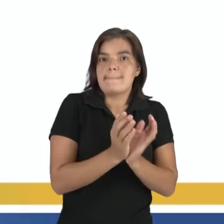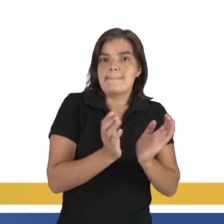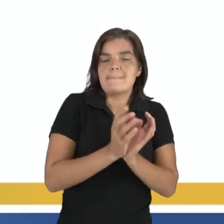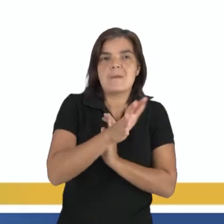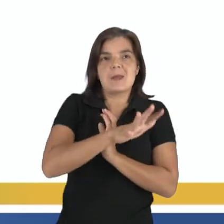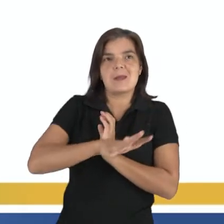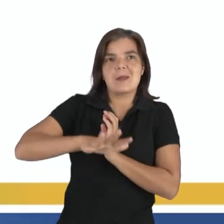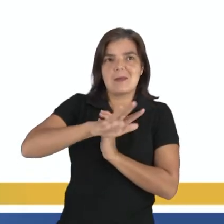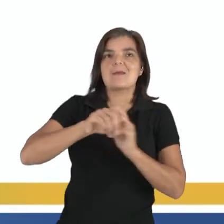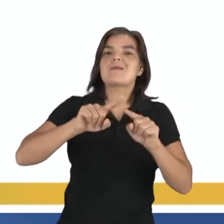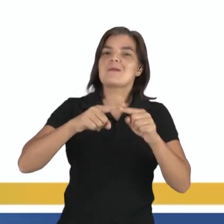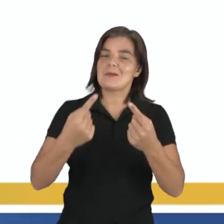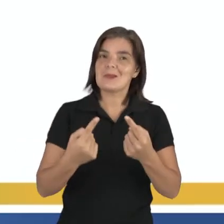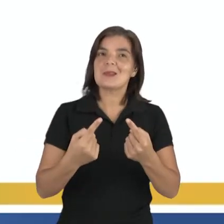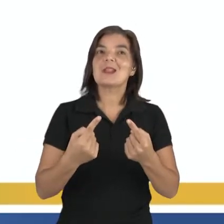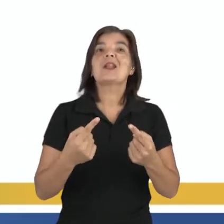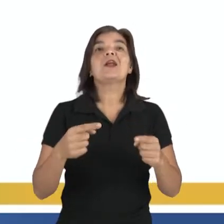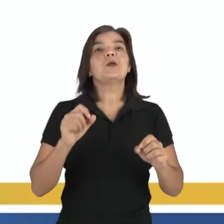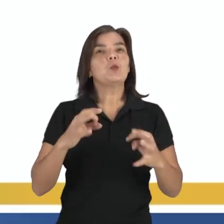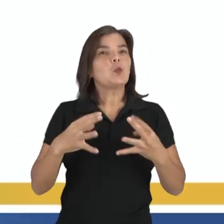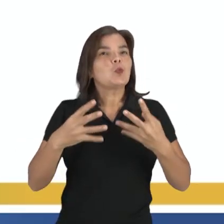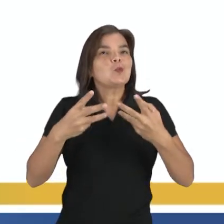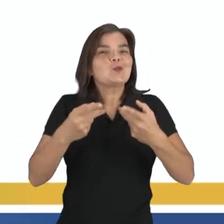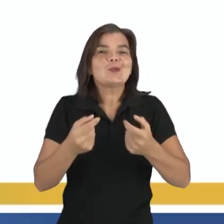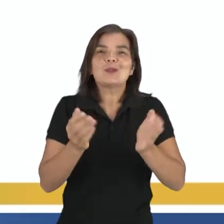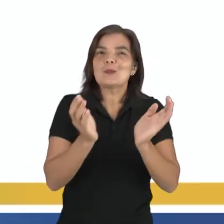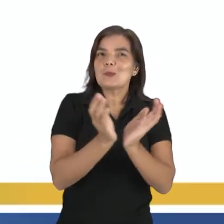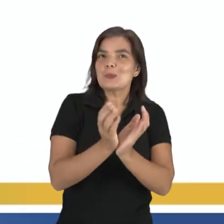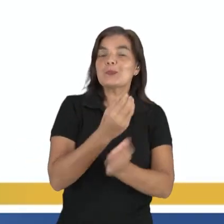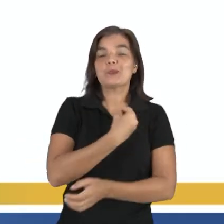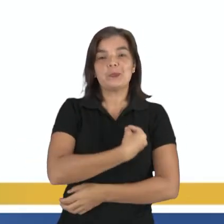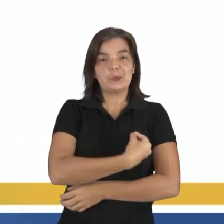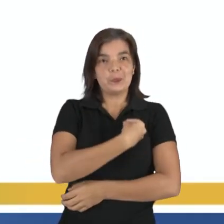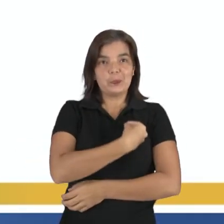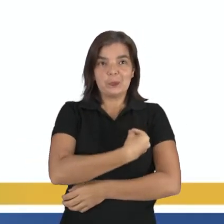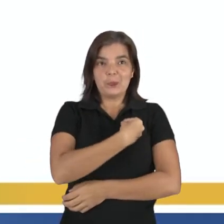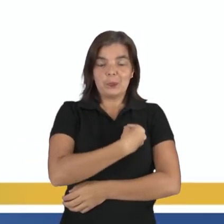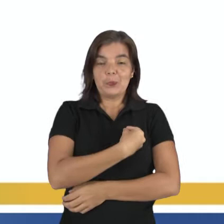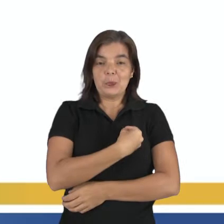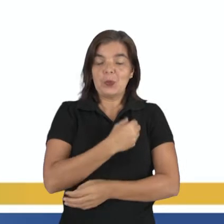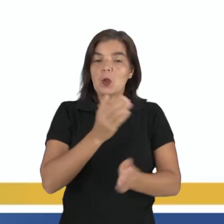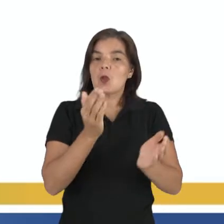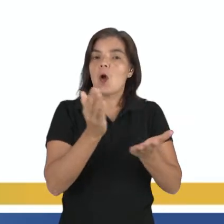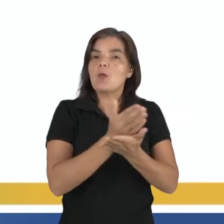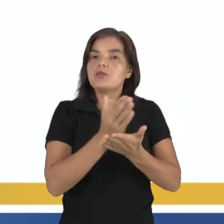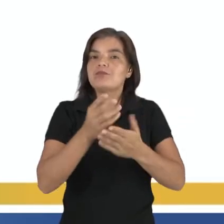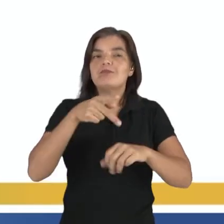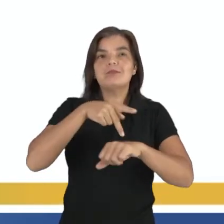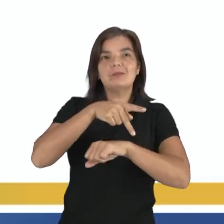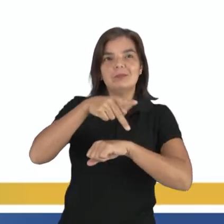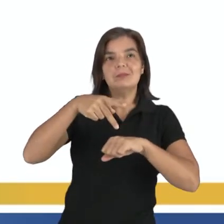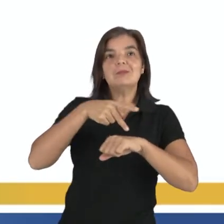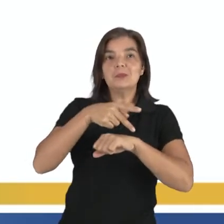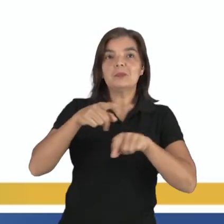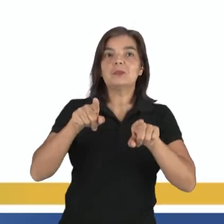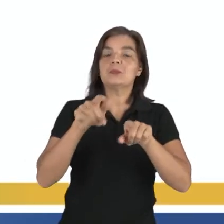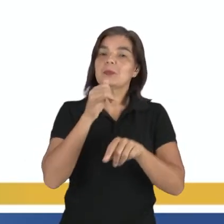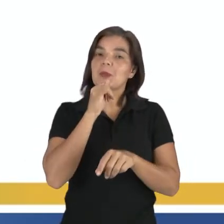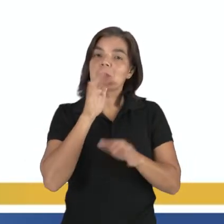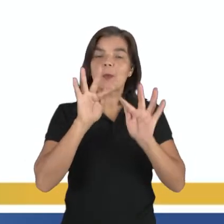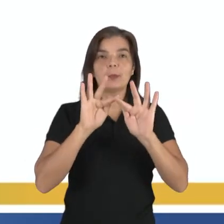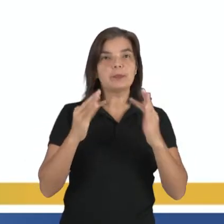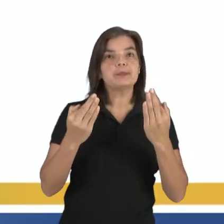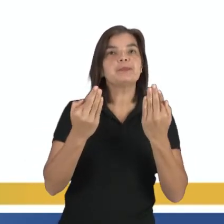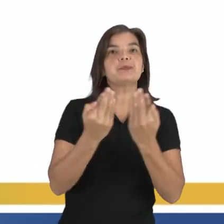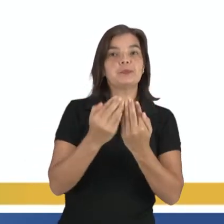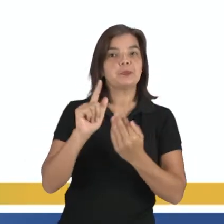comunidade nacional, mas também por todas as outras comunidades que existem num determinado país, como